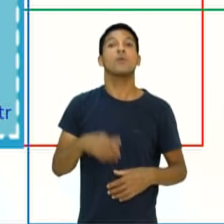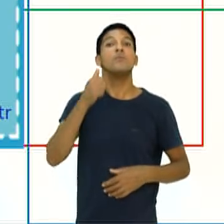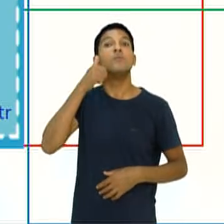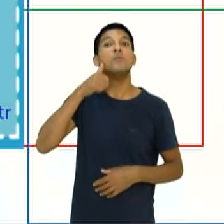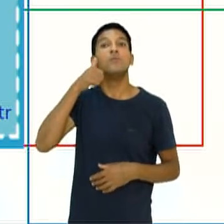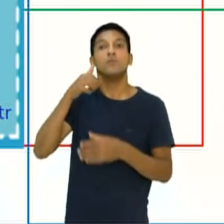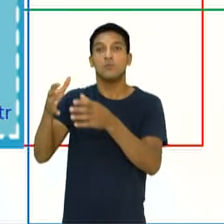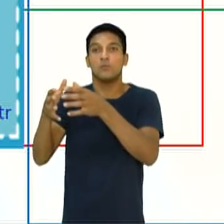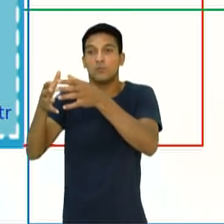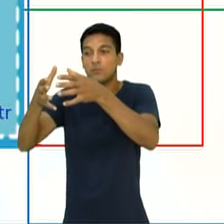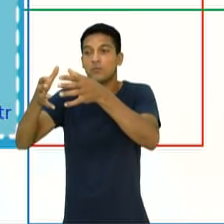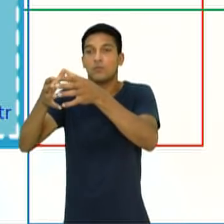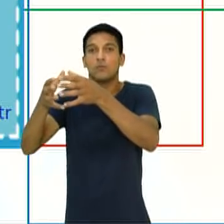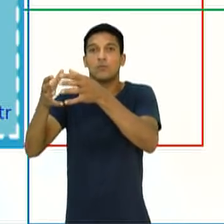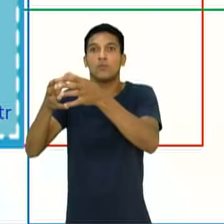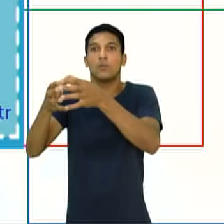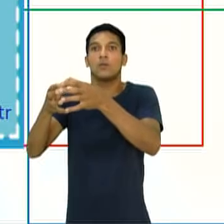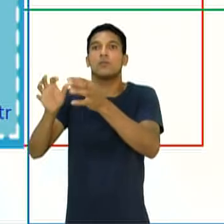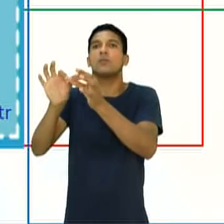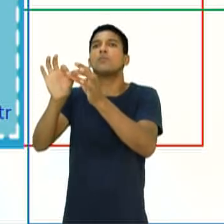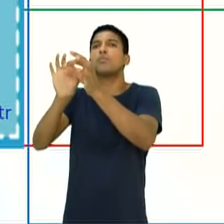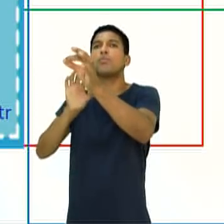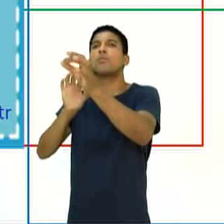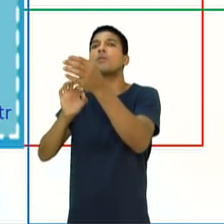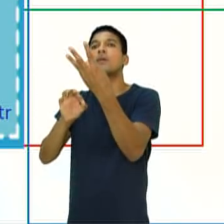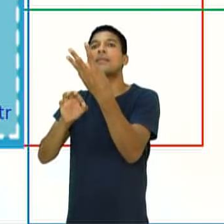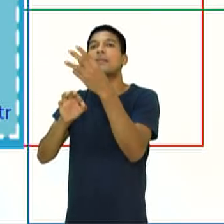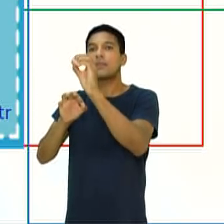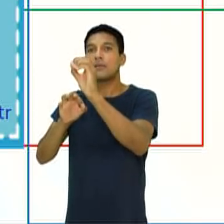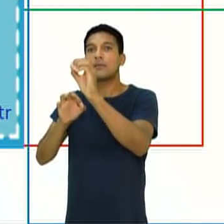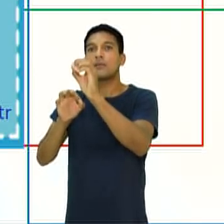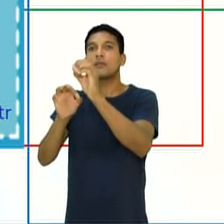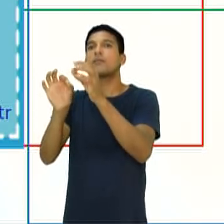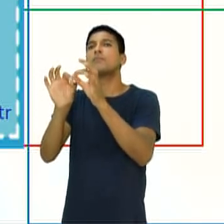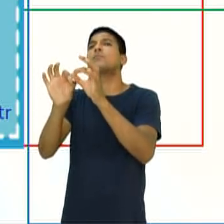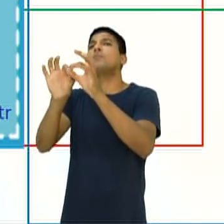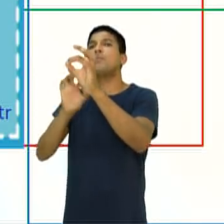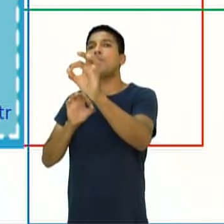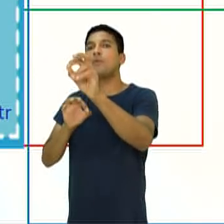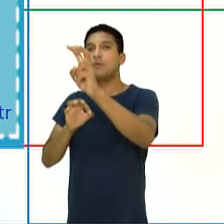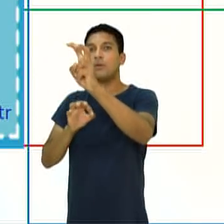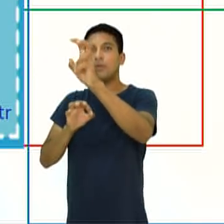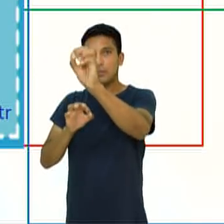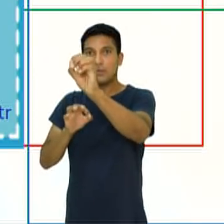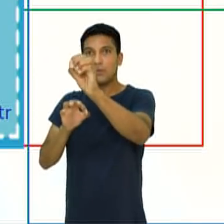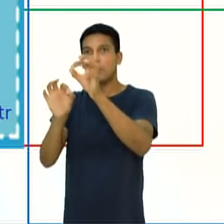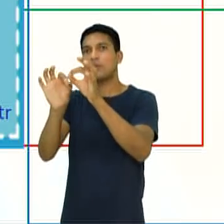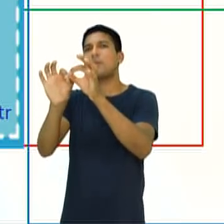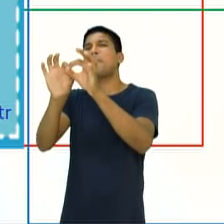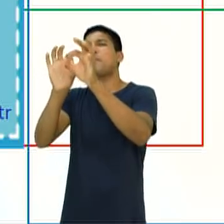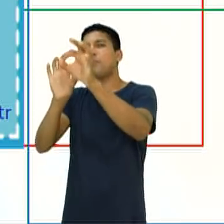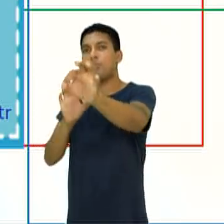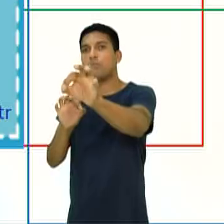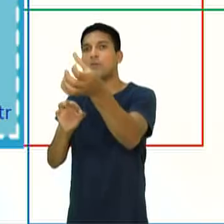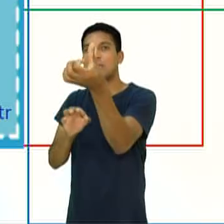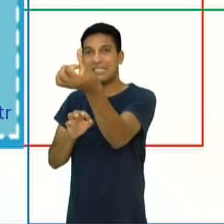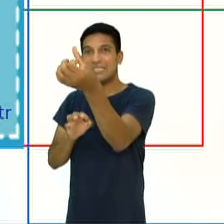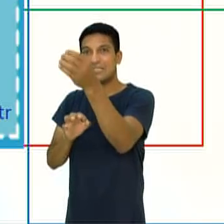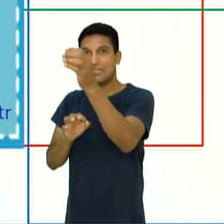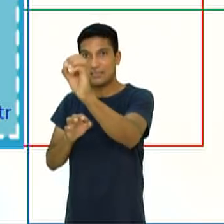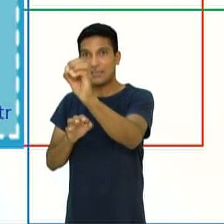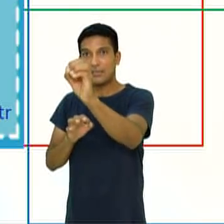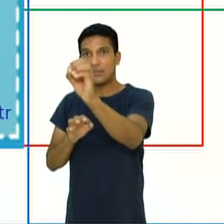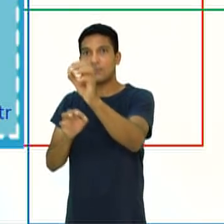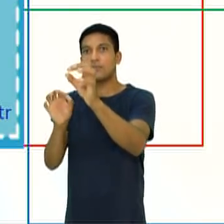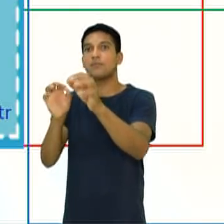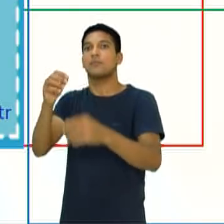feminina, as distâncias são de 30, 50, 60 e 70, tá? O